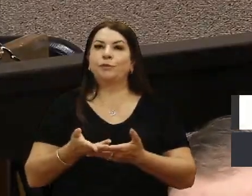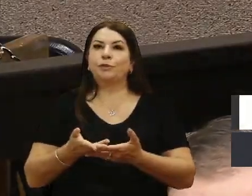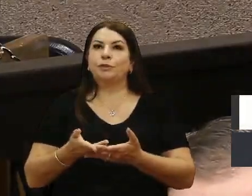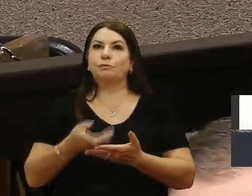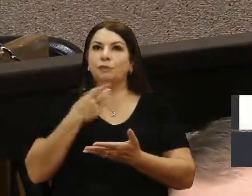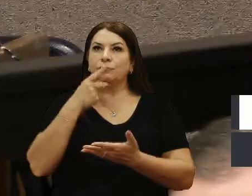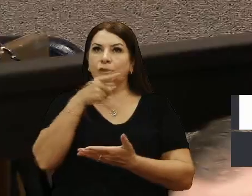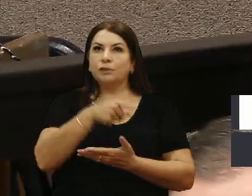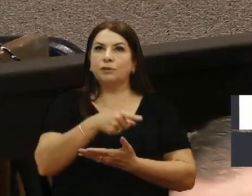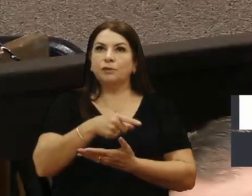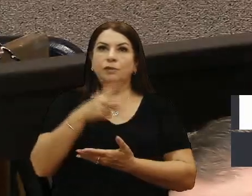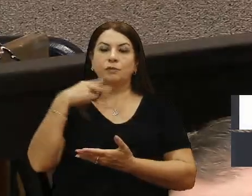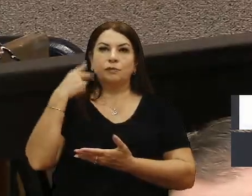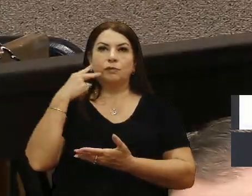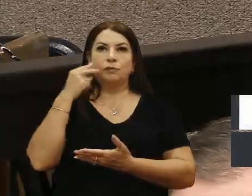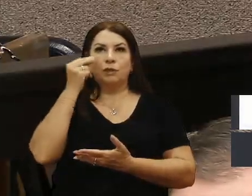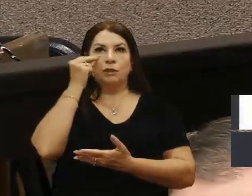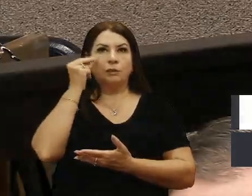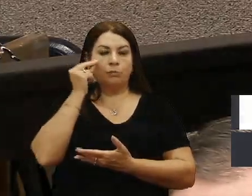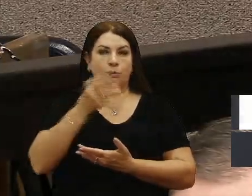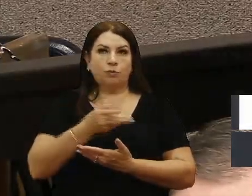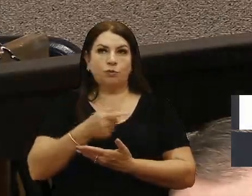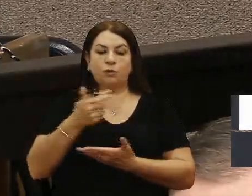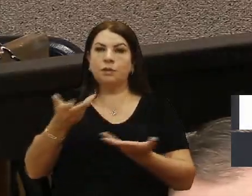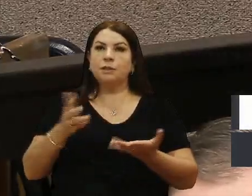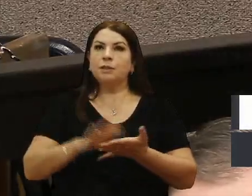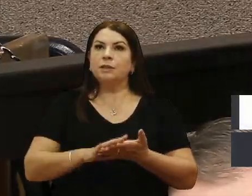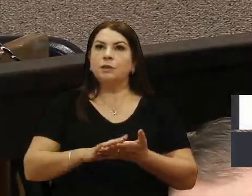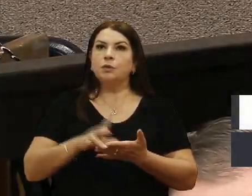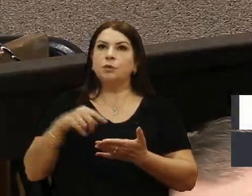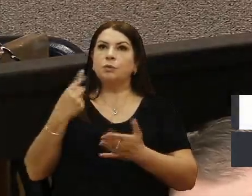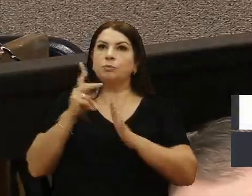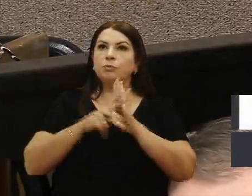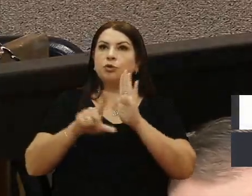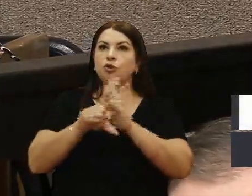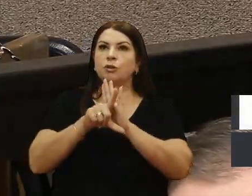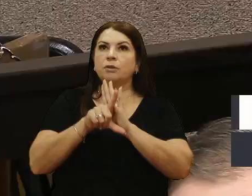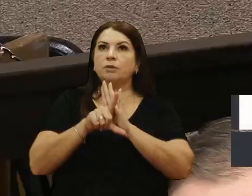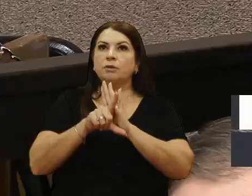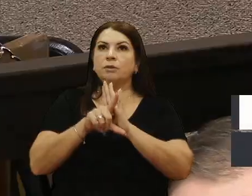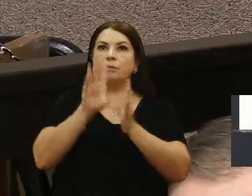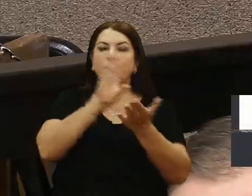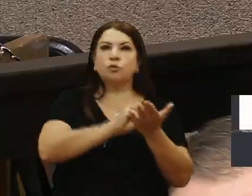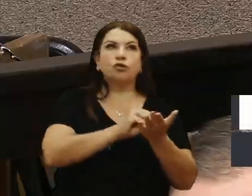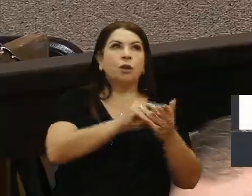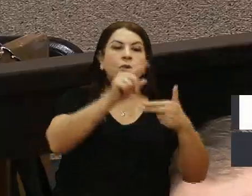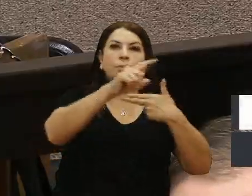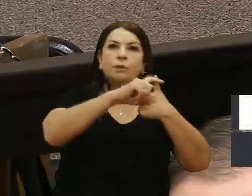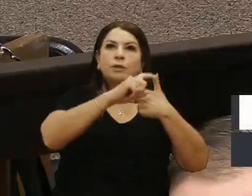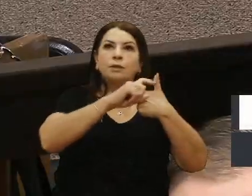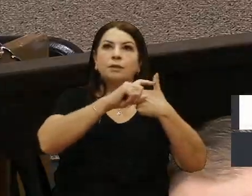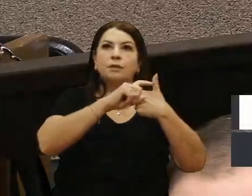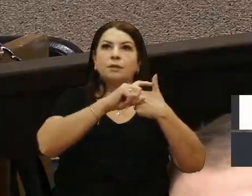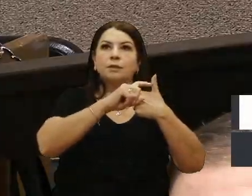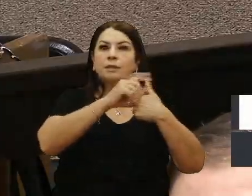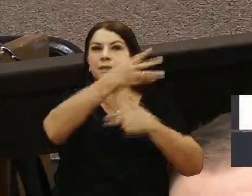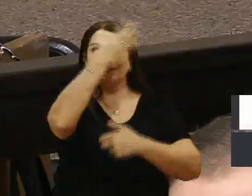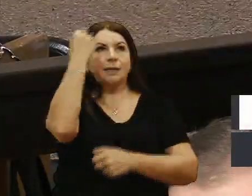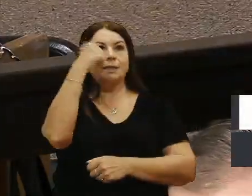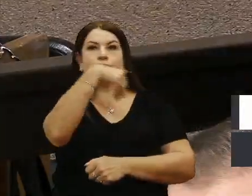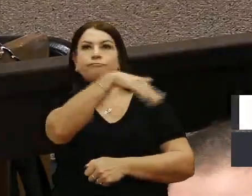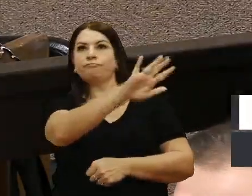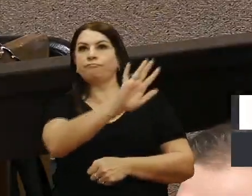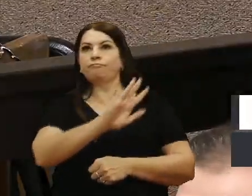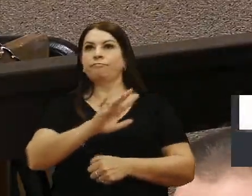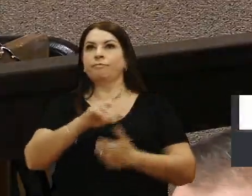falar exatamente o que o vereador Libardi trouxe, a questão dos nossos projetos ser baixados para o Executivo e serem esquecidos